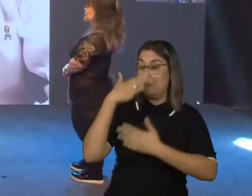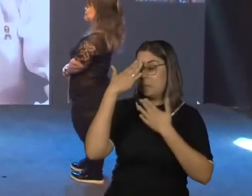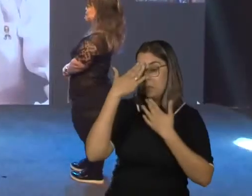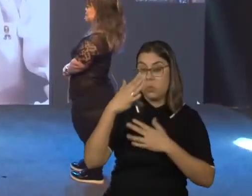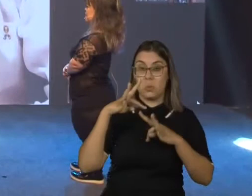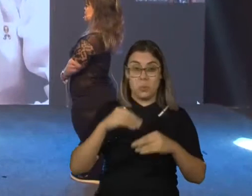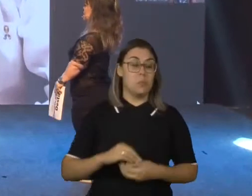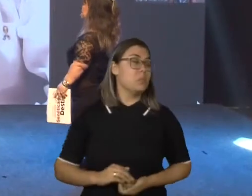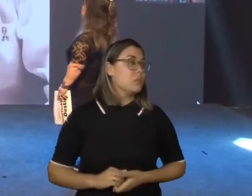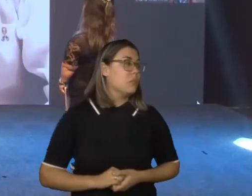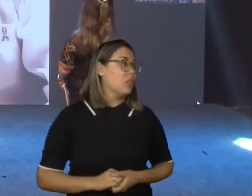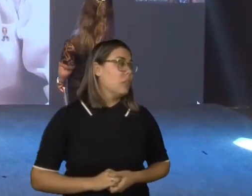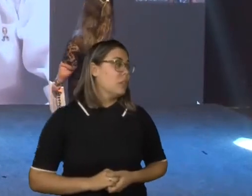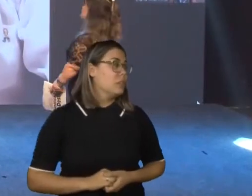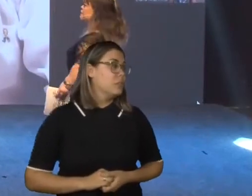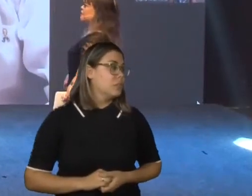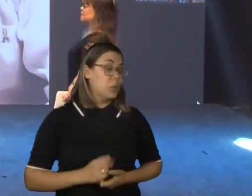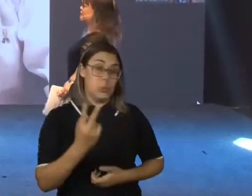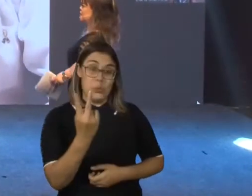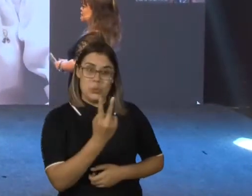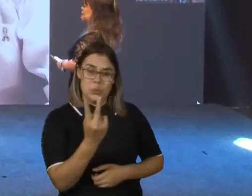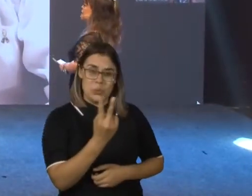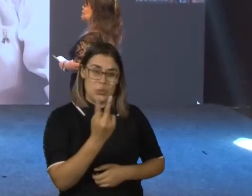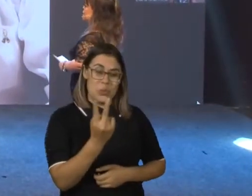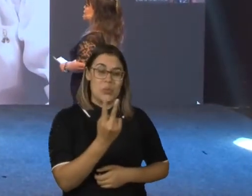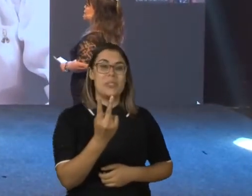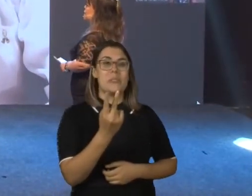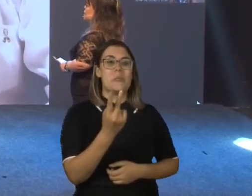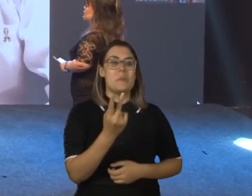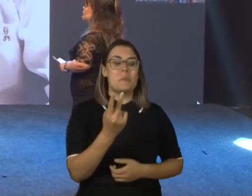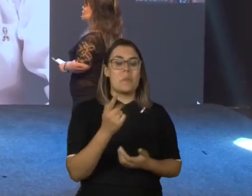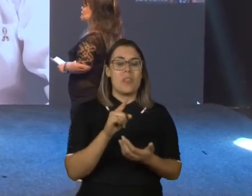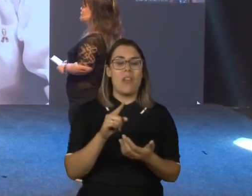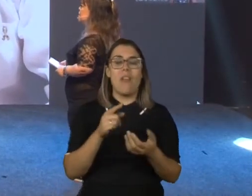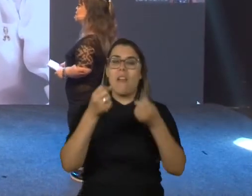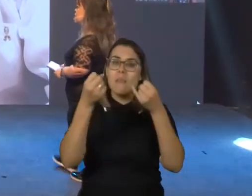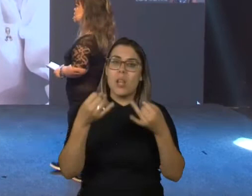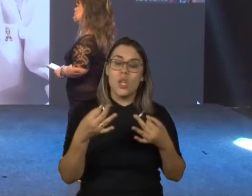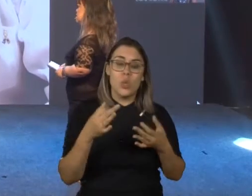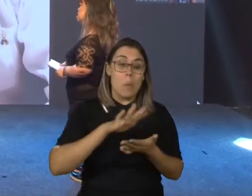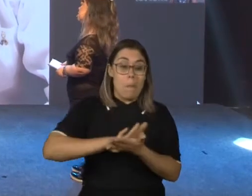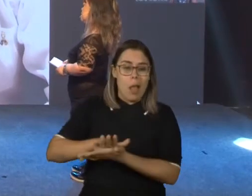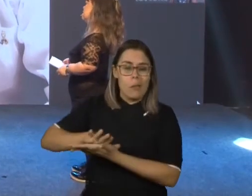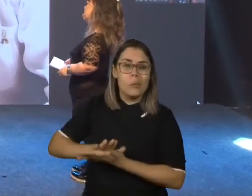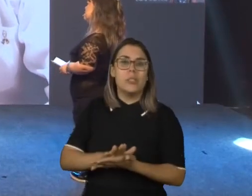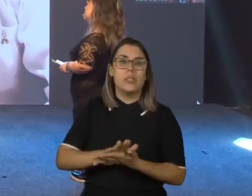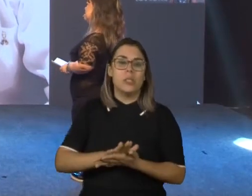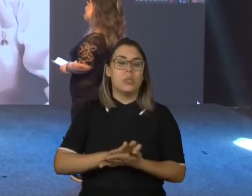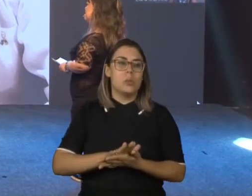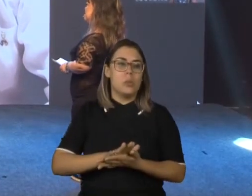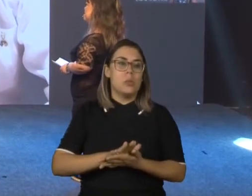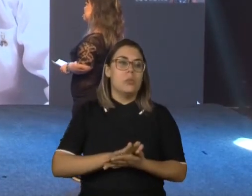Sensacional. Clara e Enan, os dois falaram que o preconceito é um dos maiores obstáculos da vida de